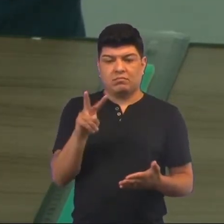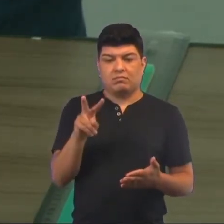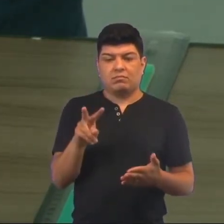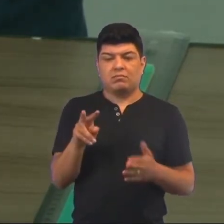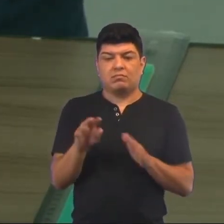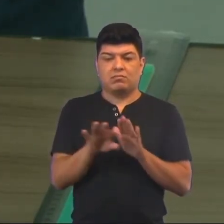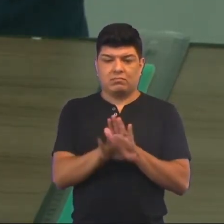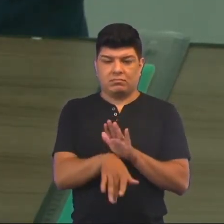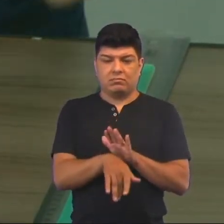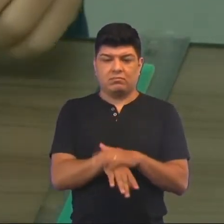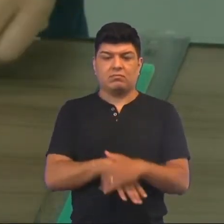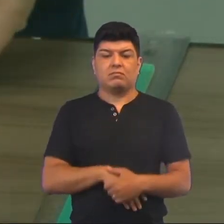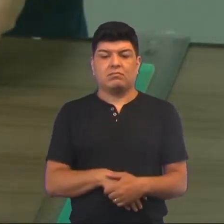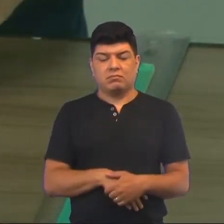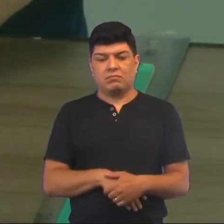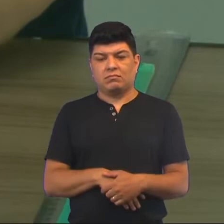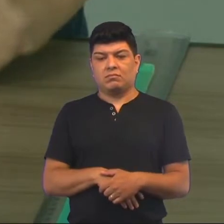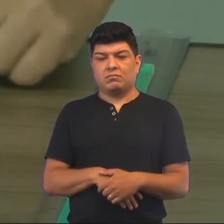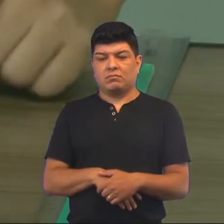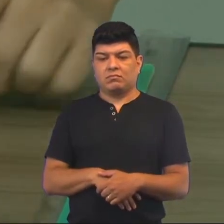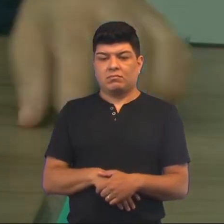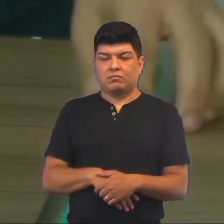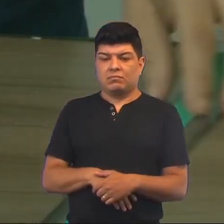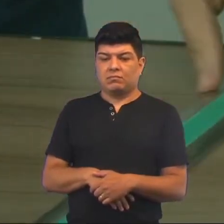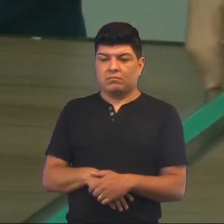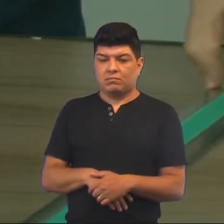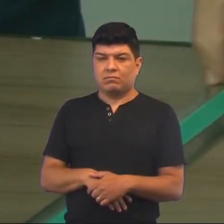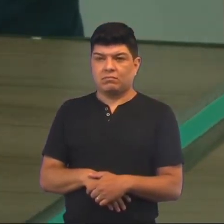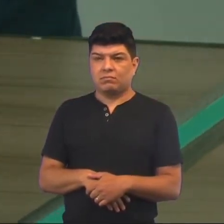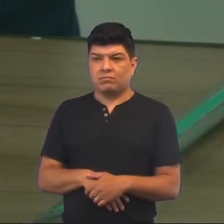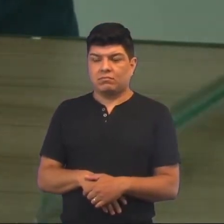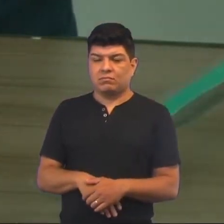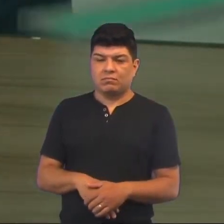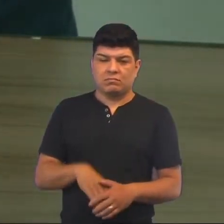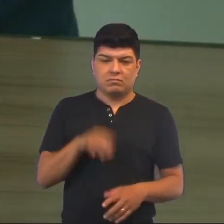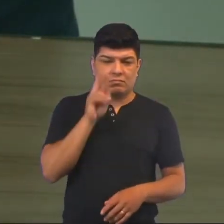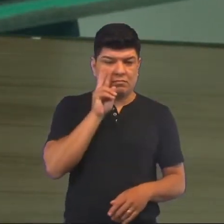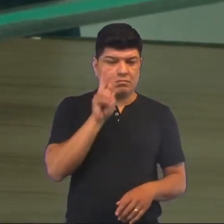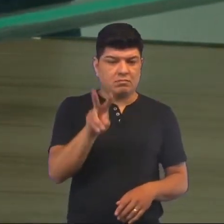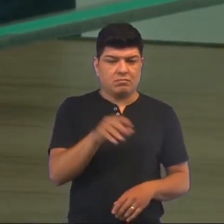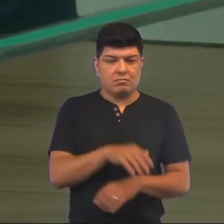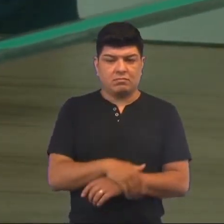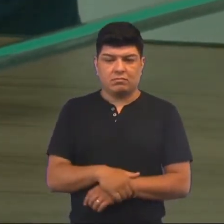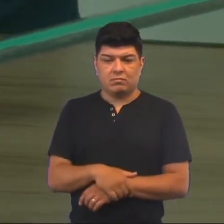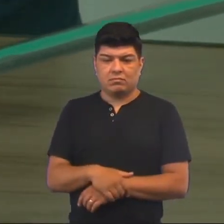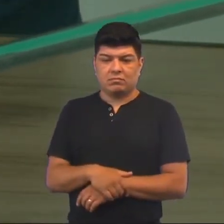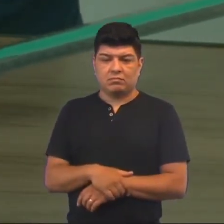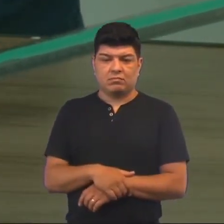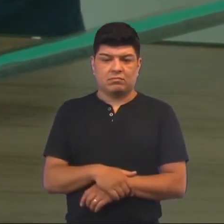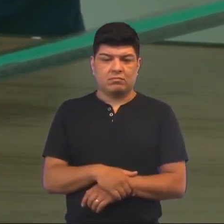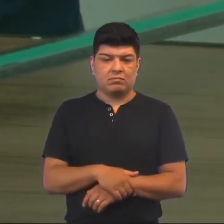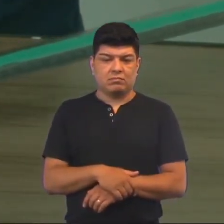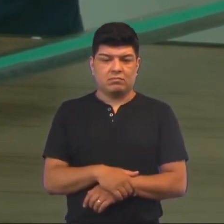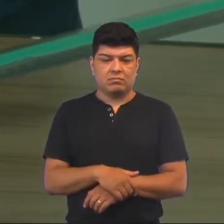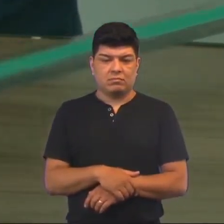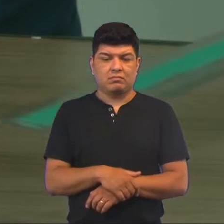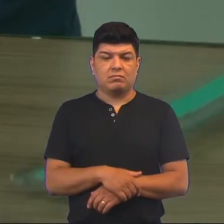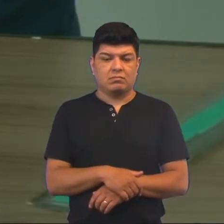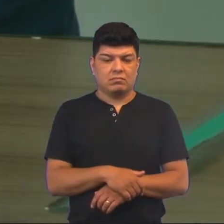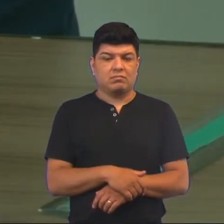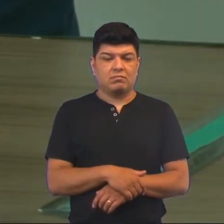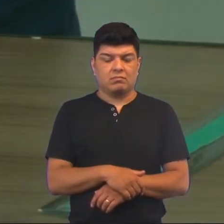marcação, ó? Deixa eu só, olha só, tá vendo aqui, deixa eu pegar, olha só, tá